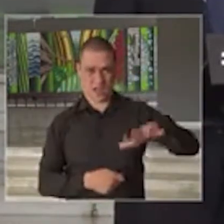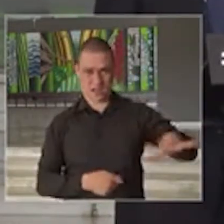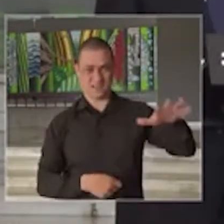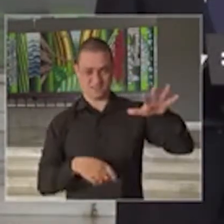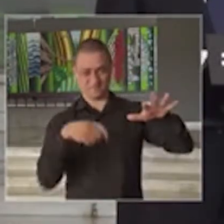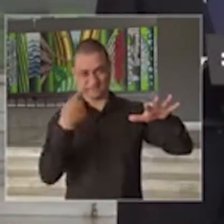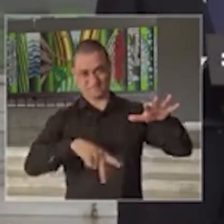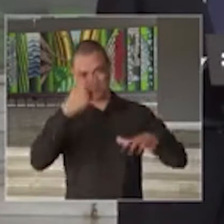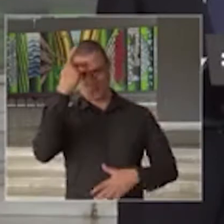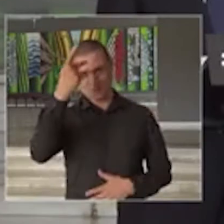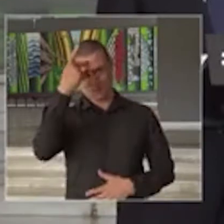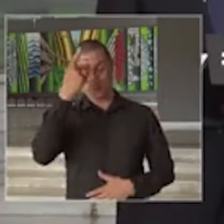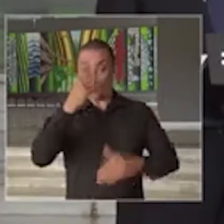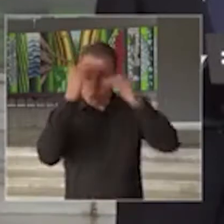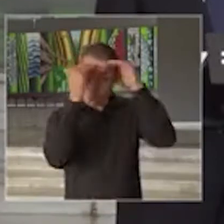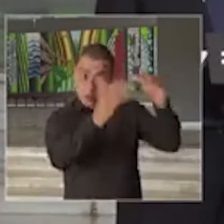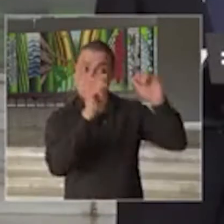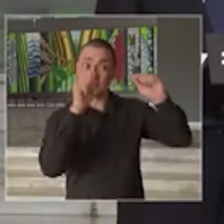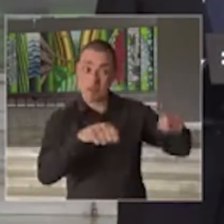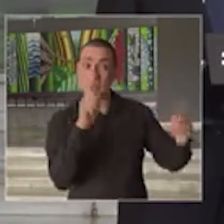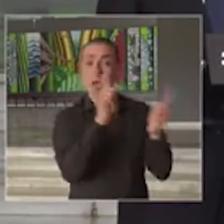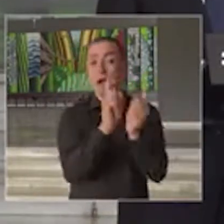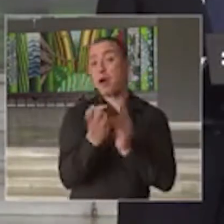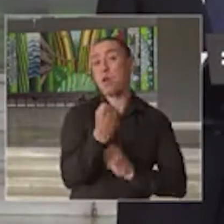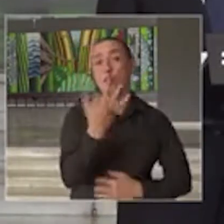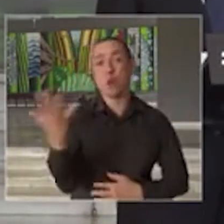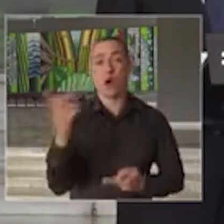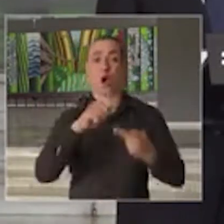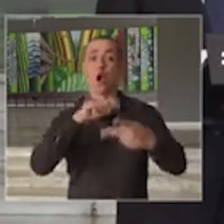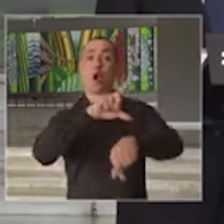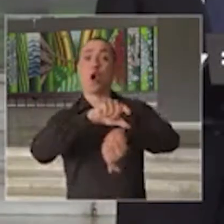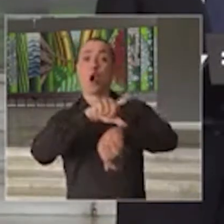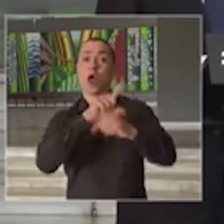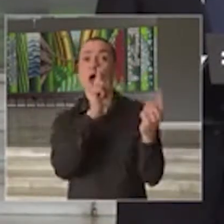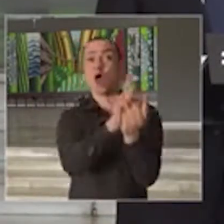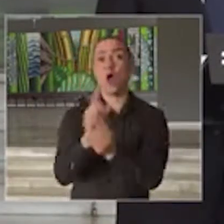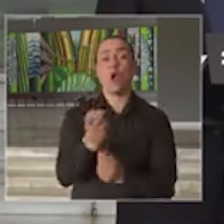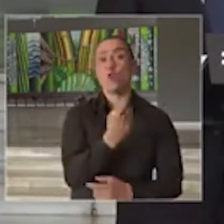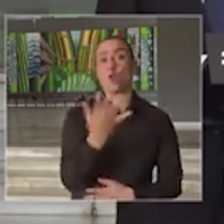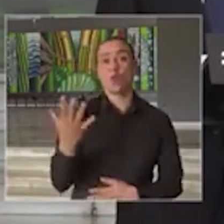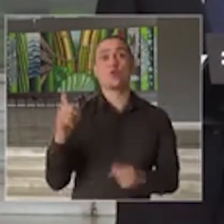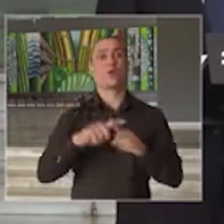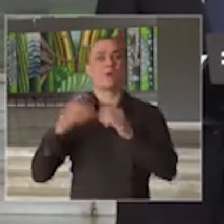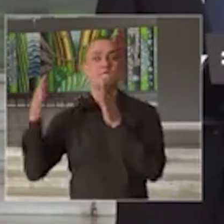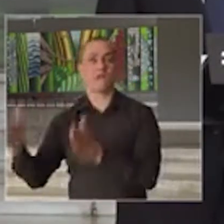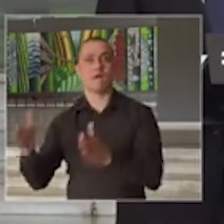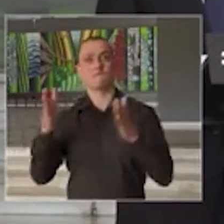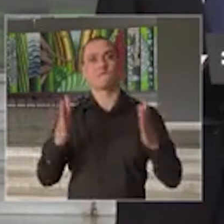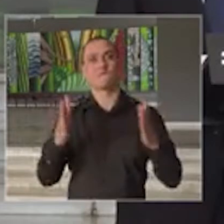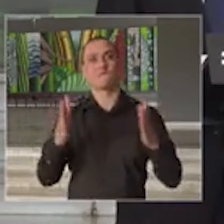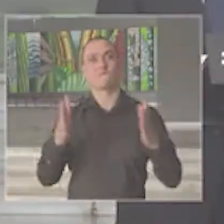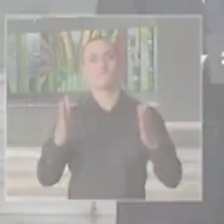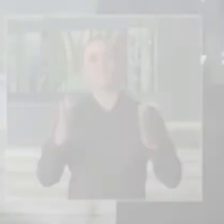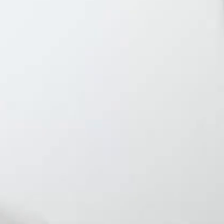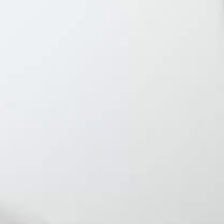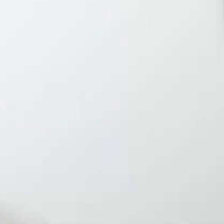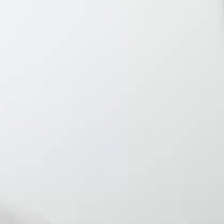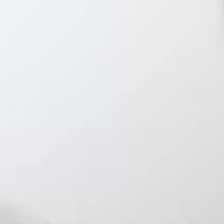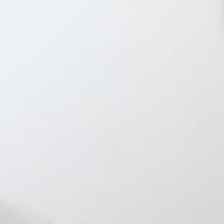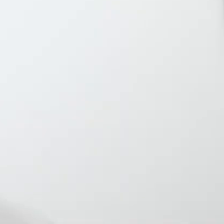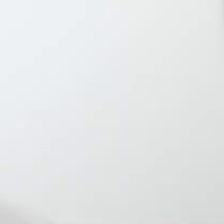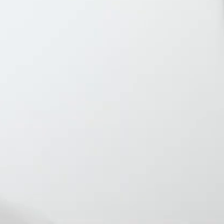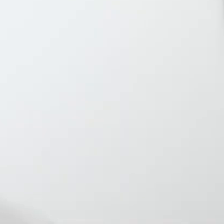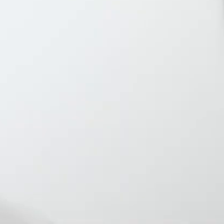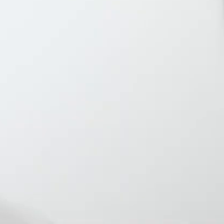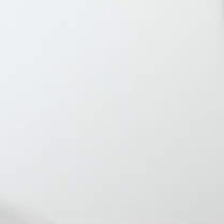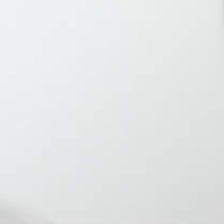de são paulo respeitando a capacidade de atendimento horário de atendimento e as fases do plano são paulo